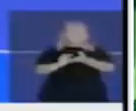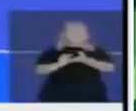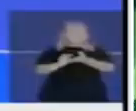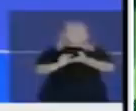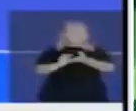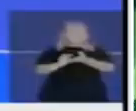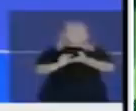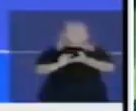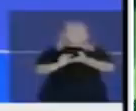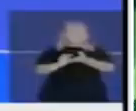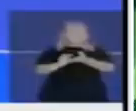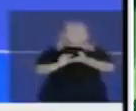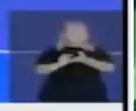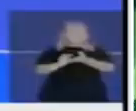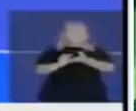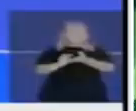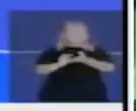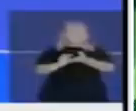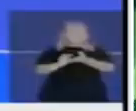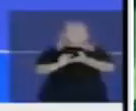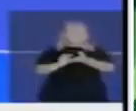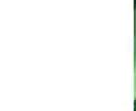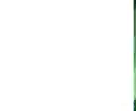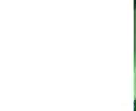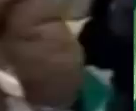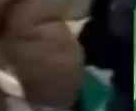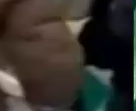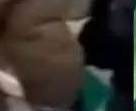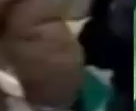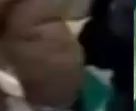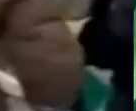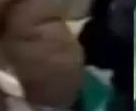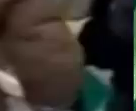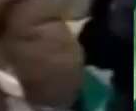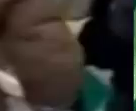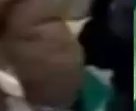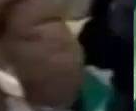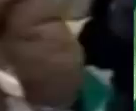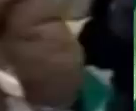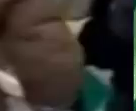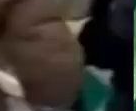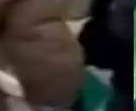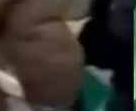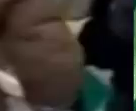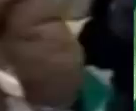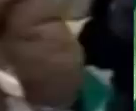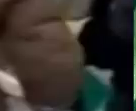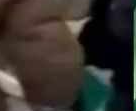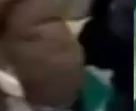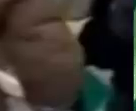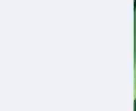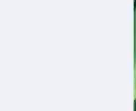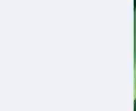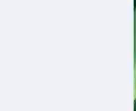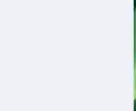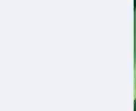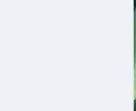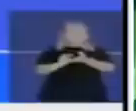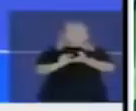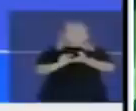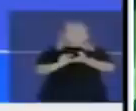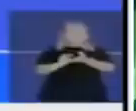E aí, o que vocês acharam desse depoimento fracassado do Lula na Europa e das vaias que